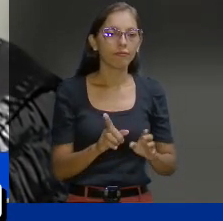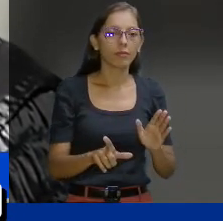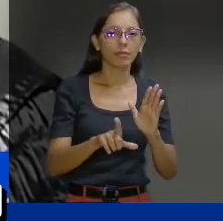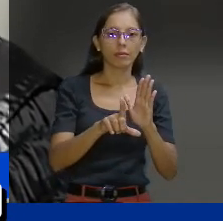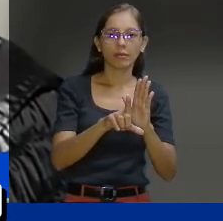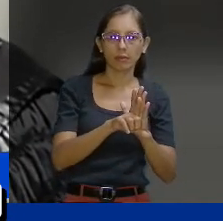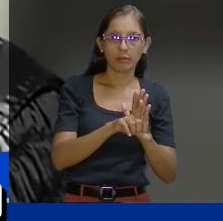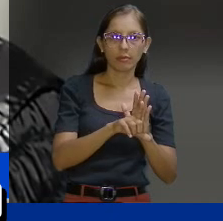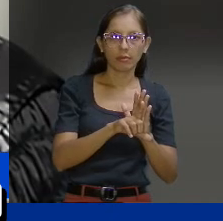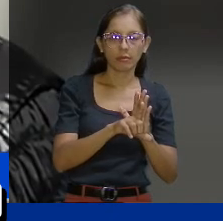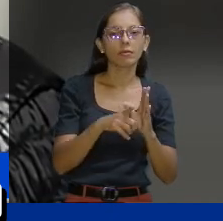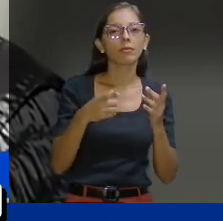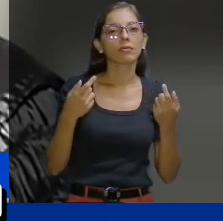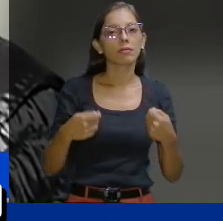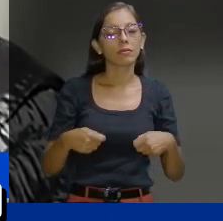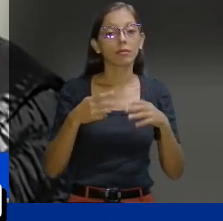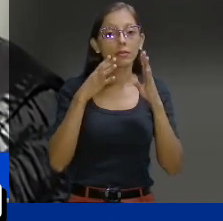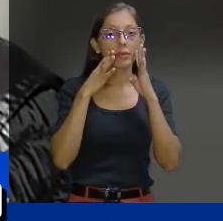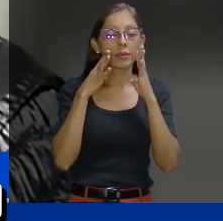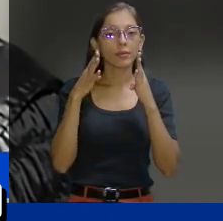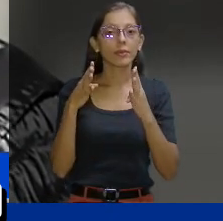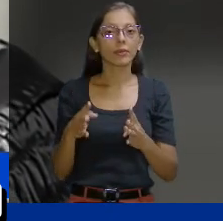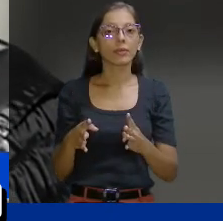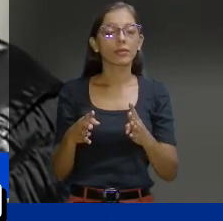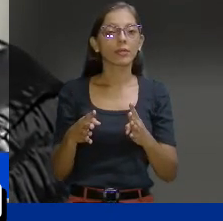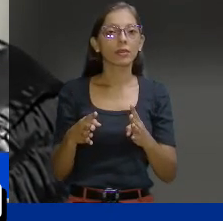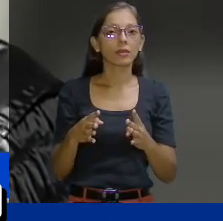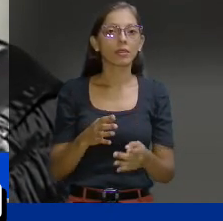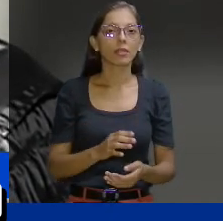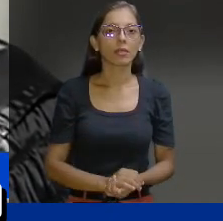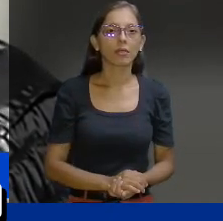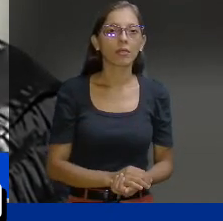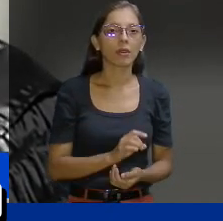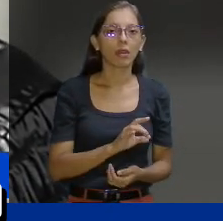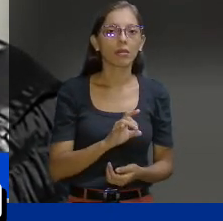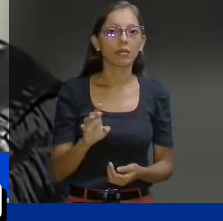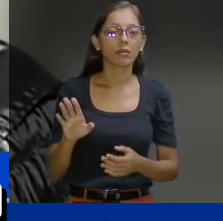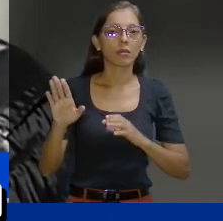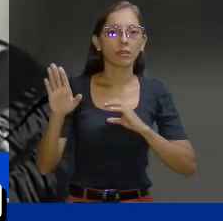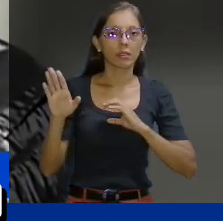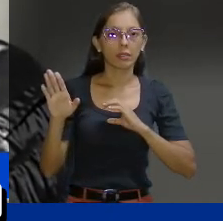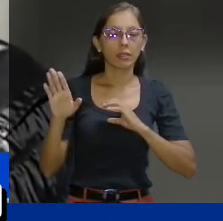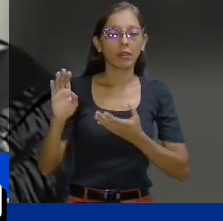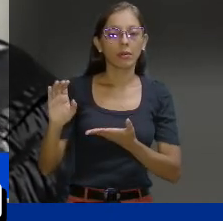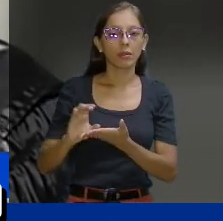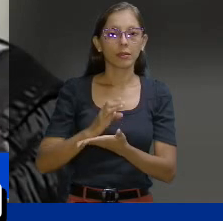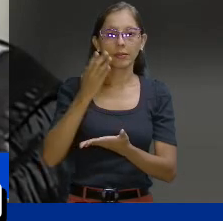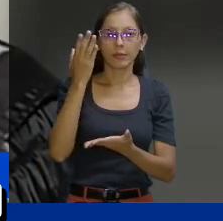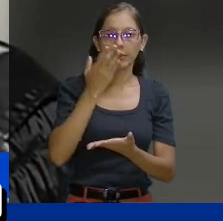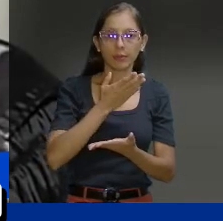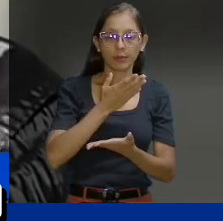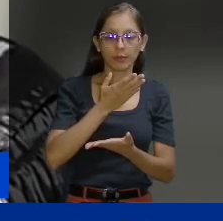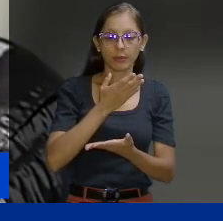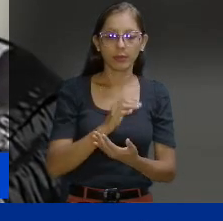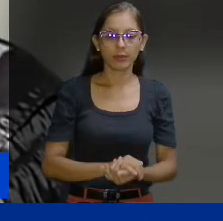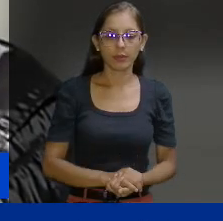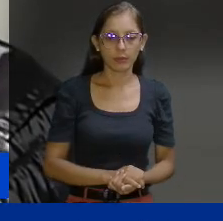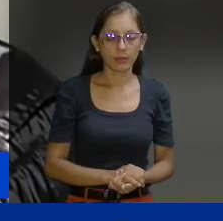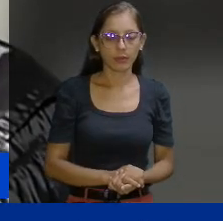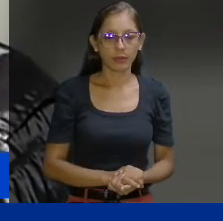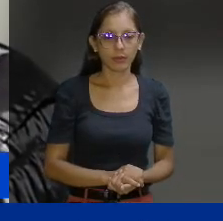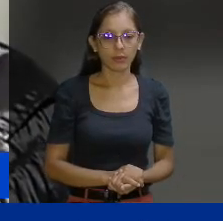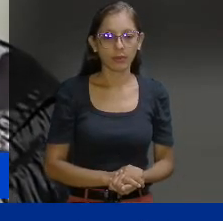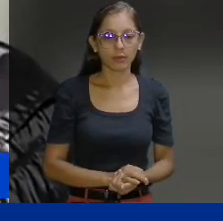Público Estadual, a nível das zonas eleitorais, o magistrado eleitoral não